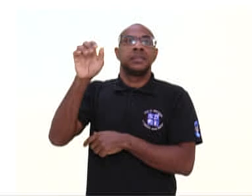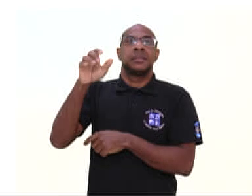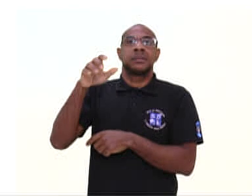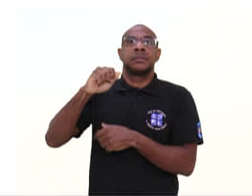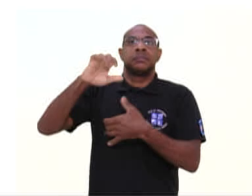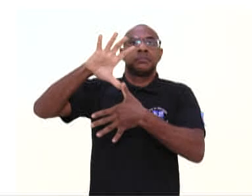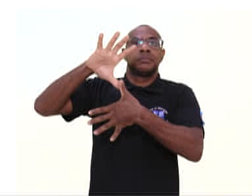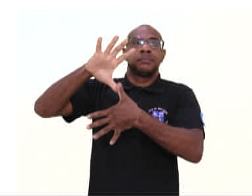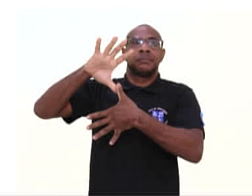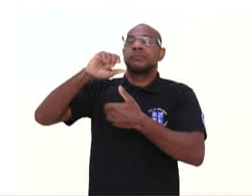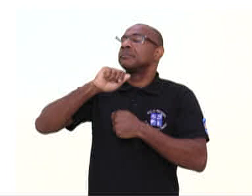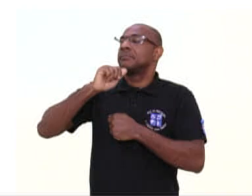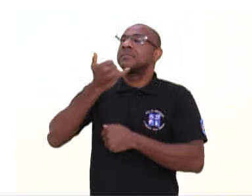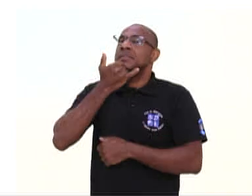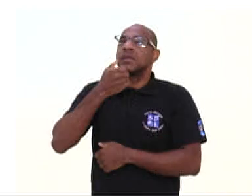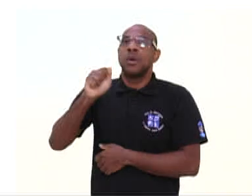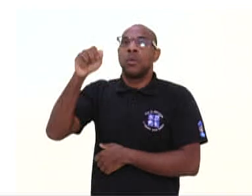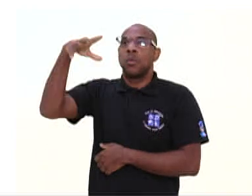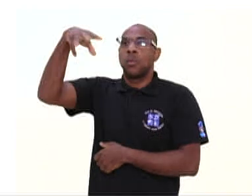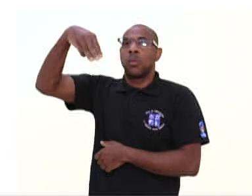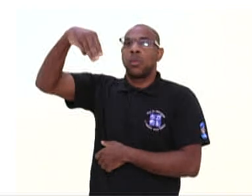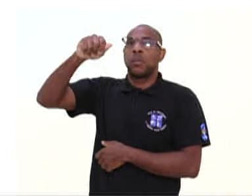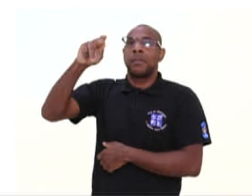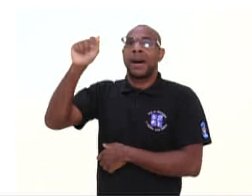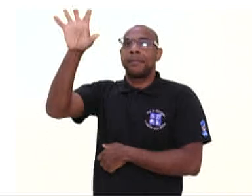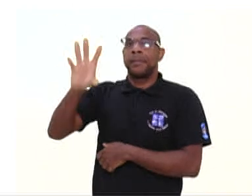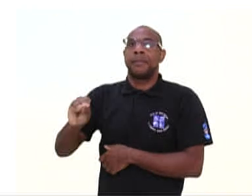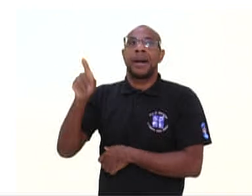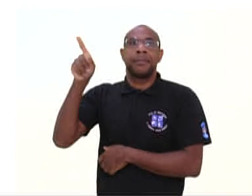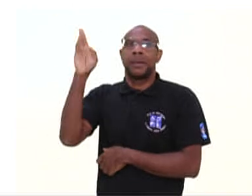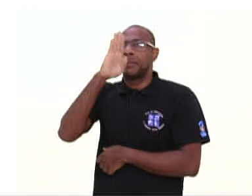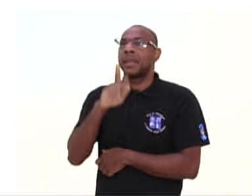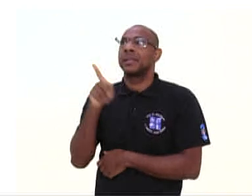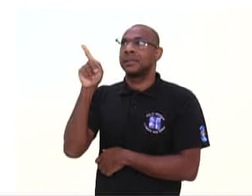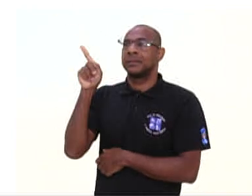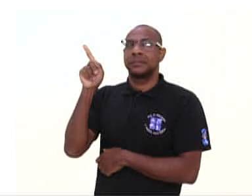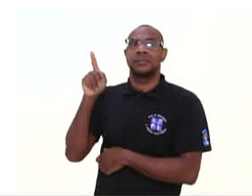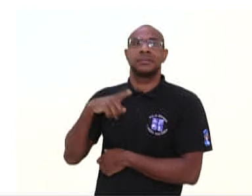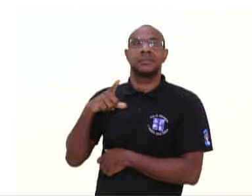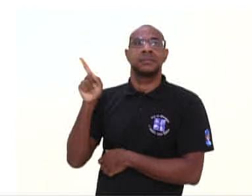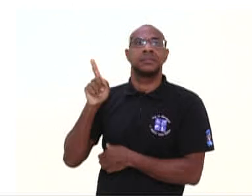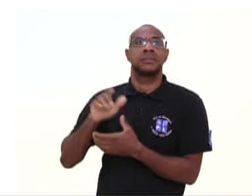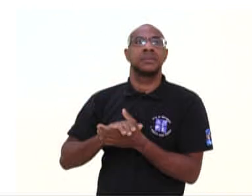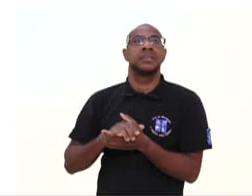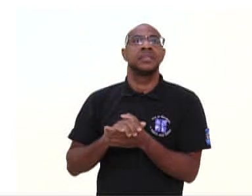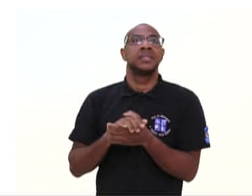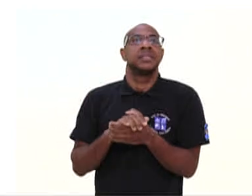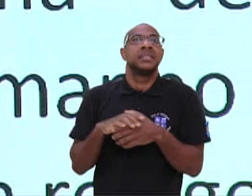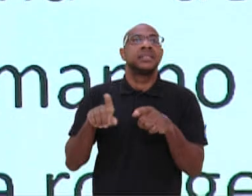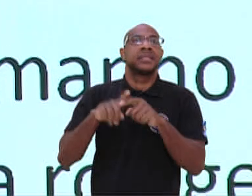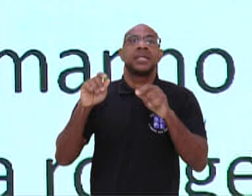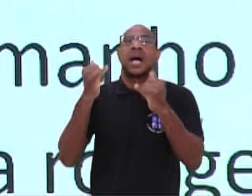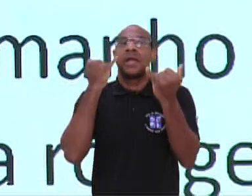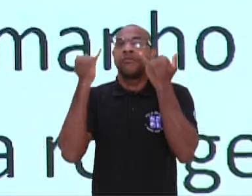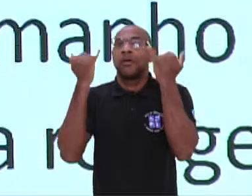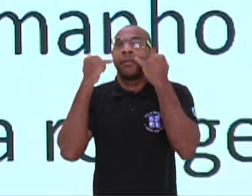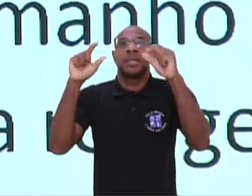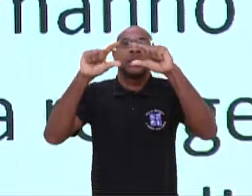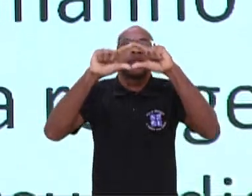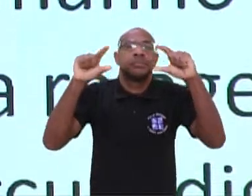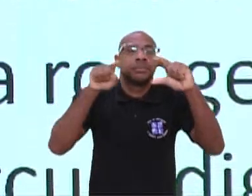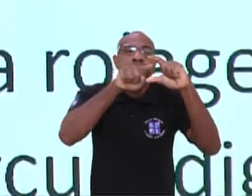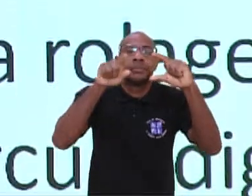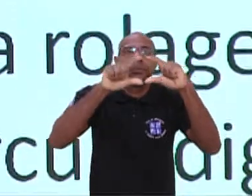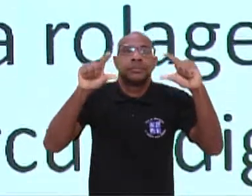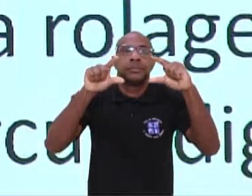dados. Num nível intermediário fala sobre a situação dos domicílios e finalmente embaixo se agrupa